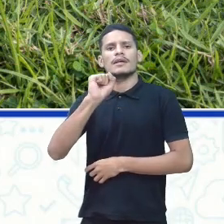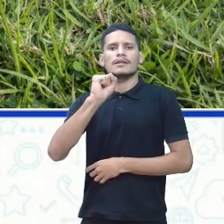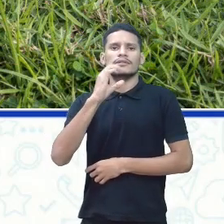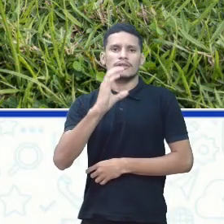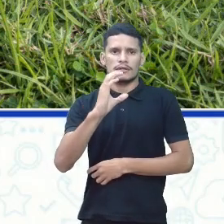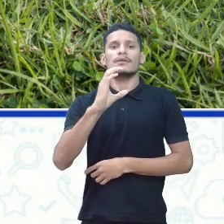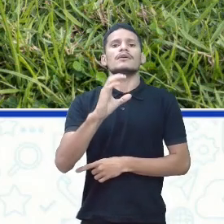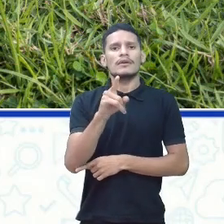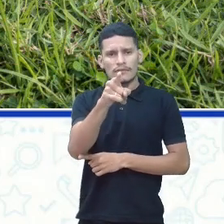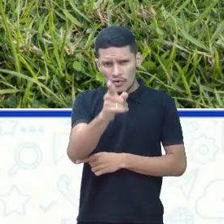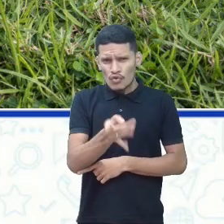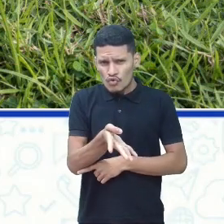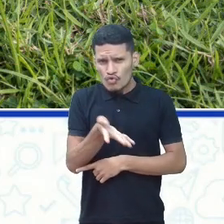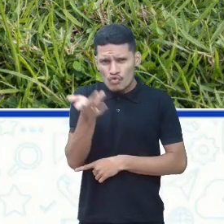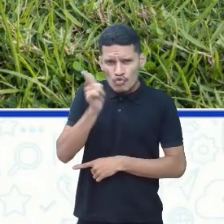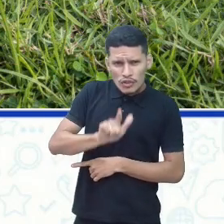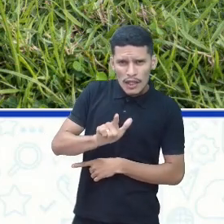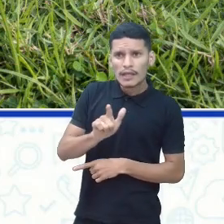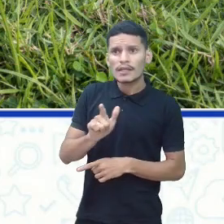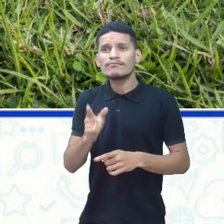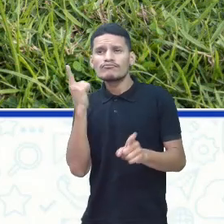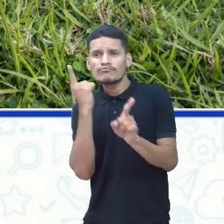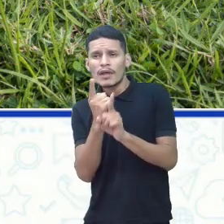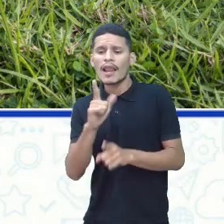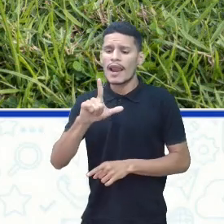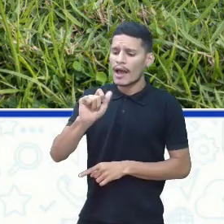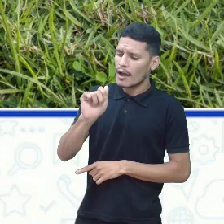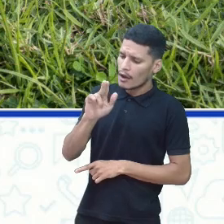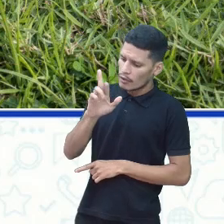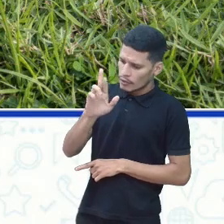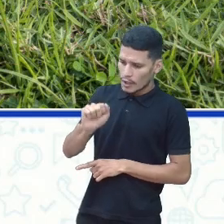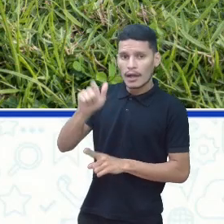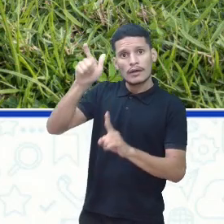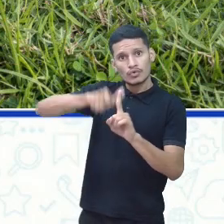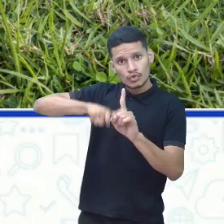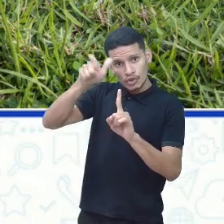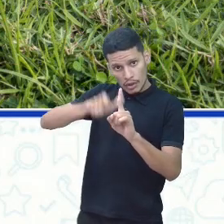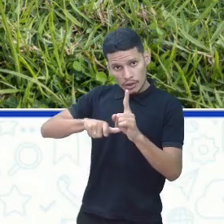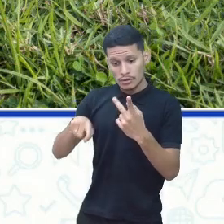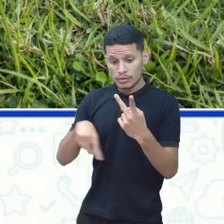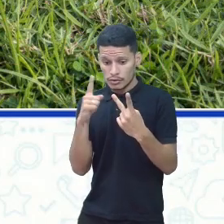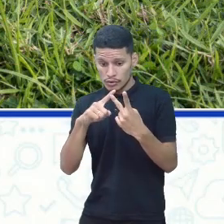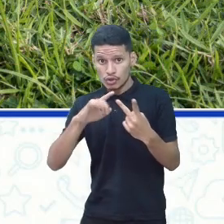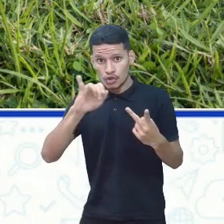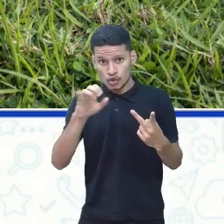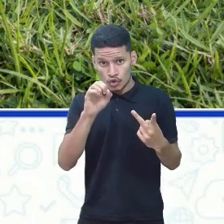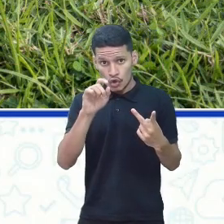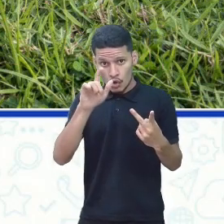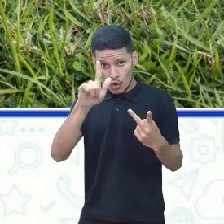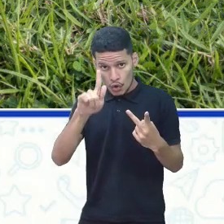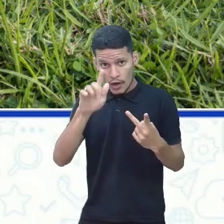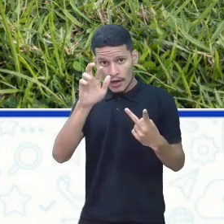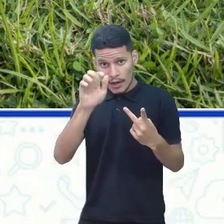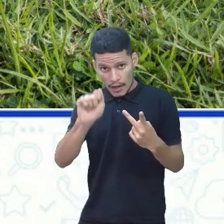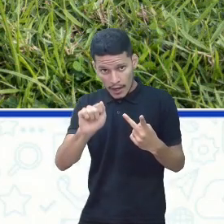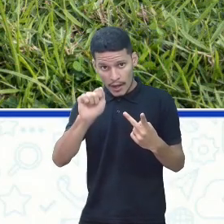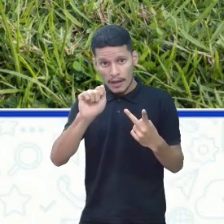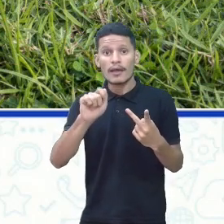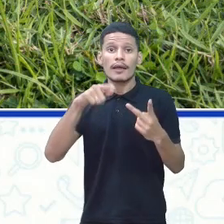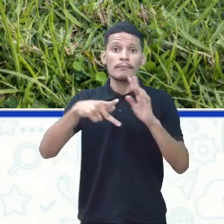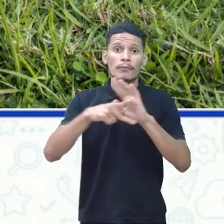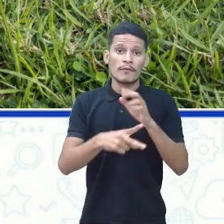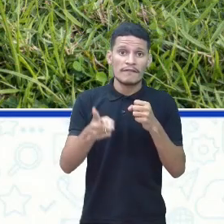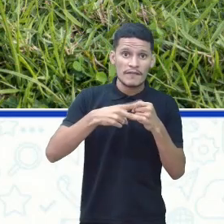conseguem identificar aqui, Laura, não é? É o sujeito da oração. Joga é o verbo. E